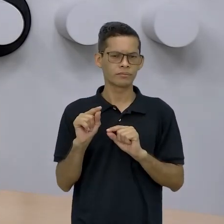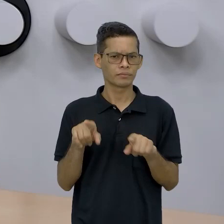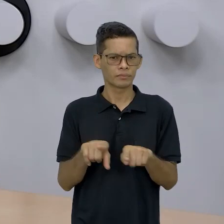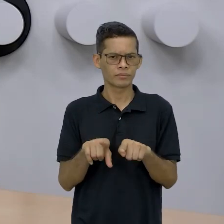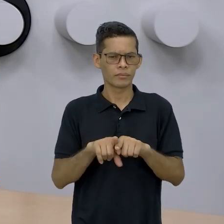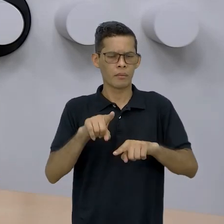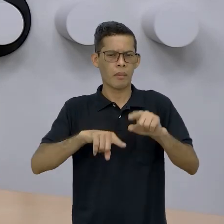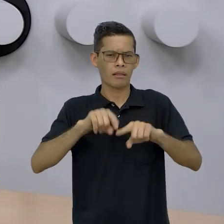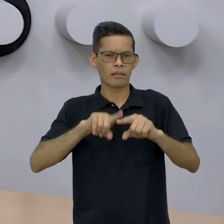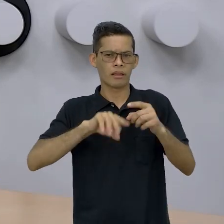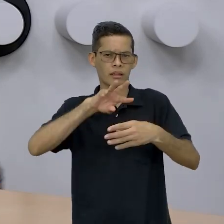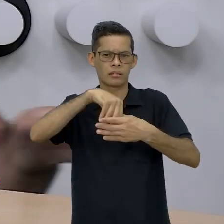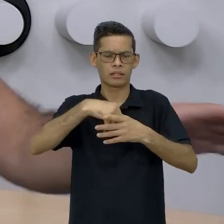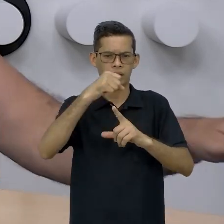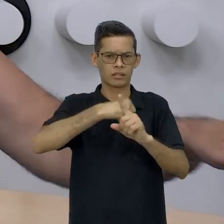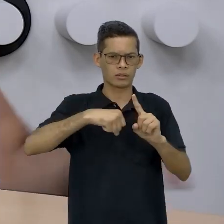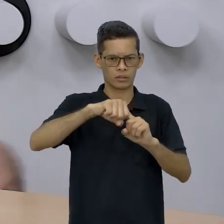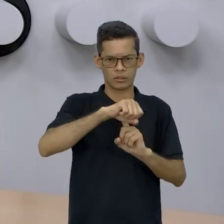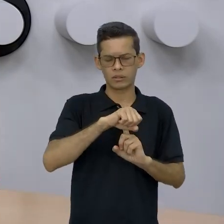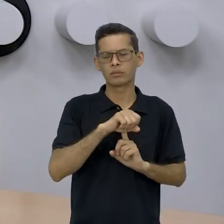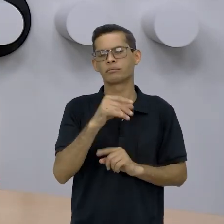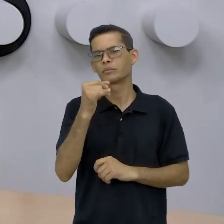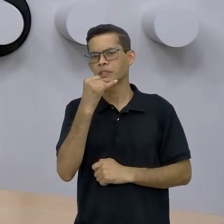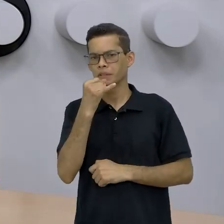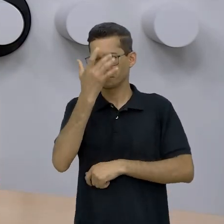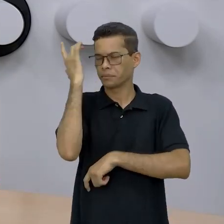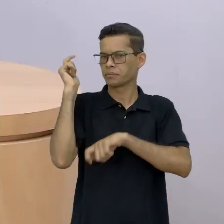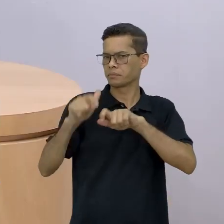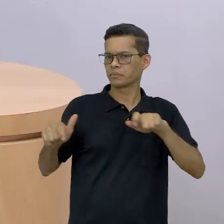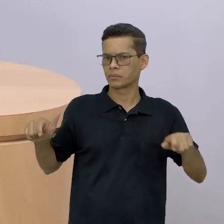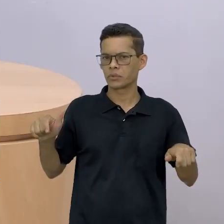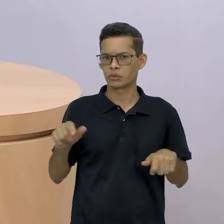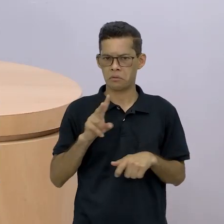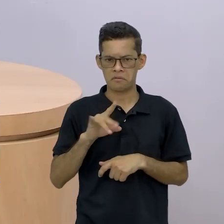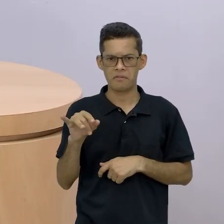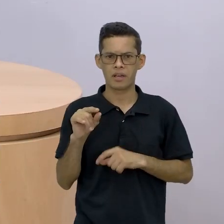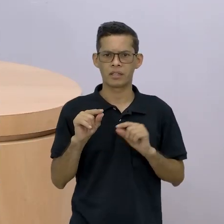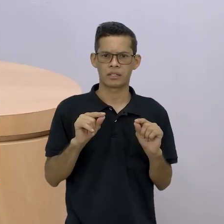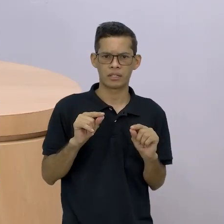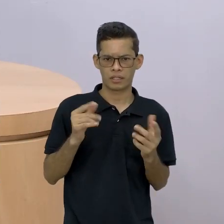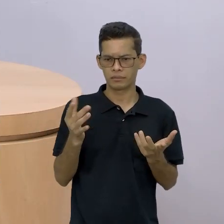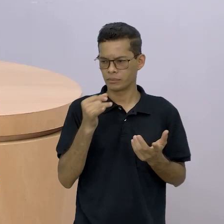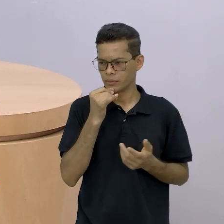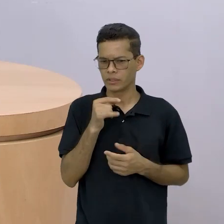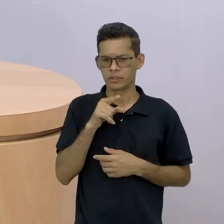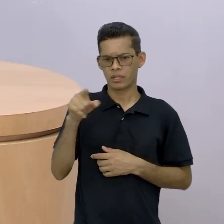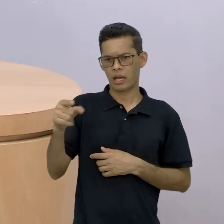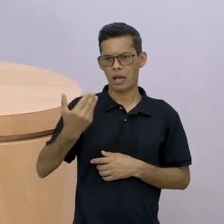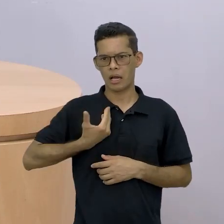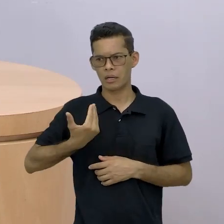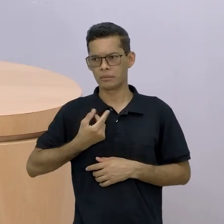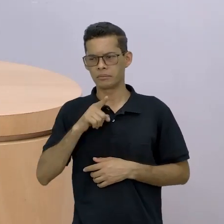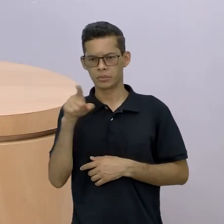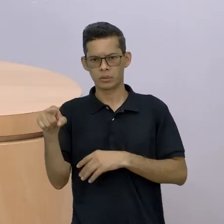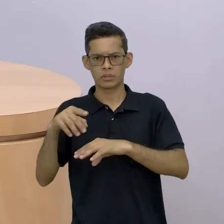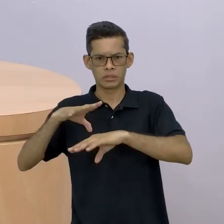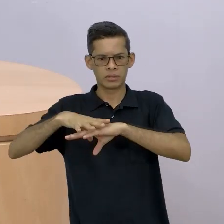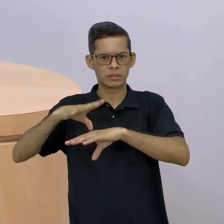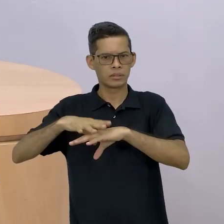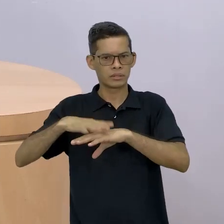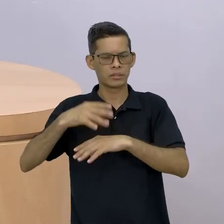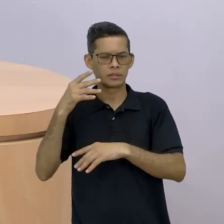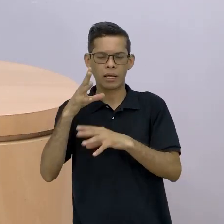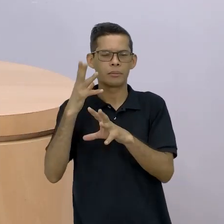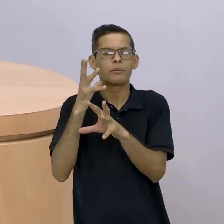de inserção social. Por exemplo, ninguém vai querer ser o coleguinha do amigo que sabe cálculos de física